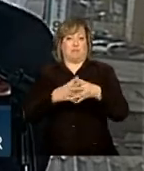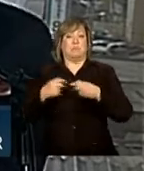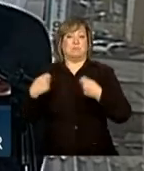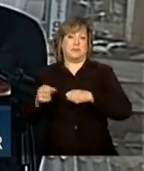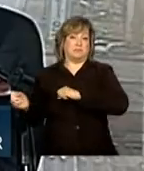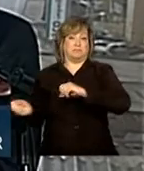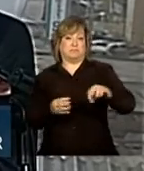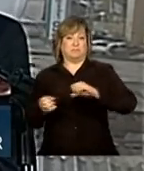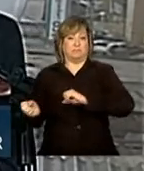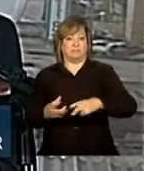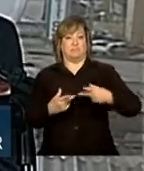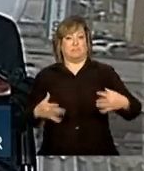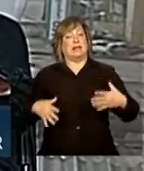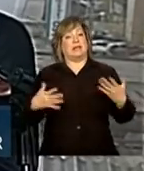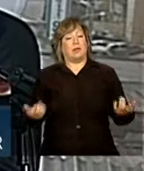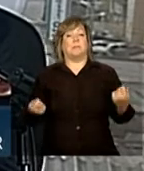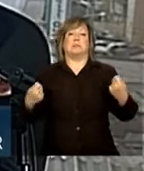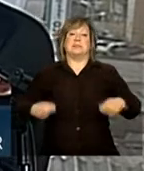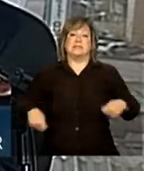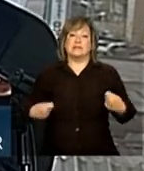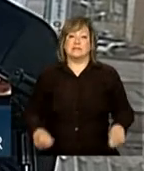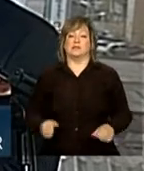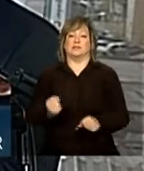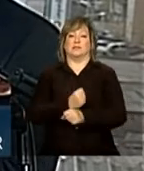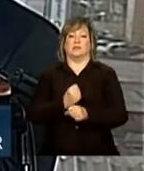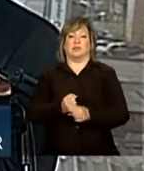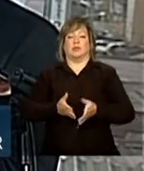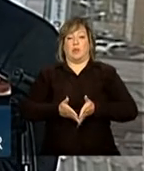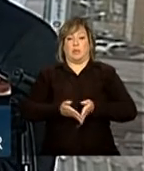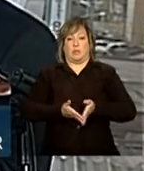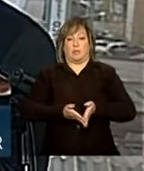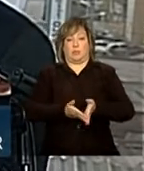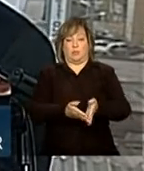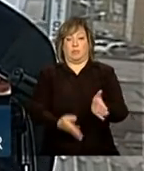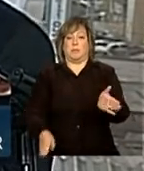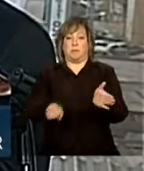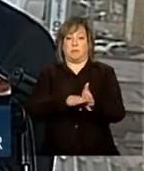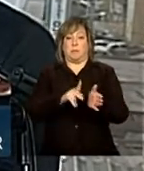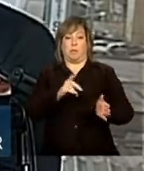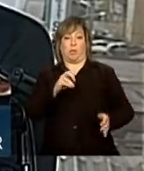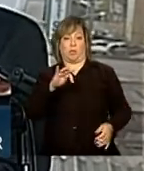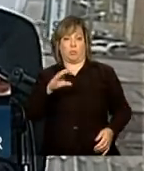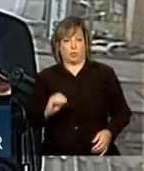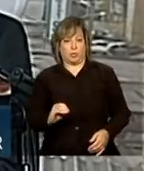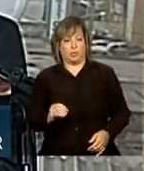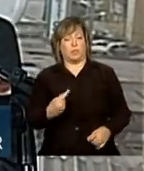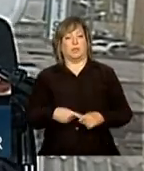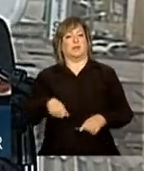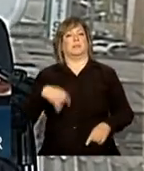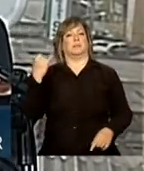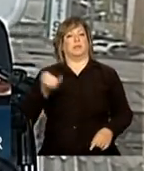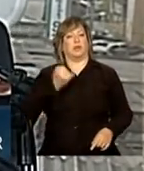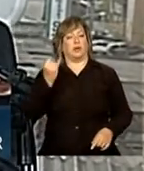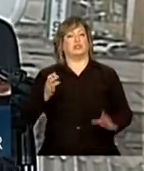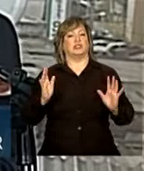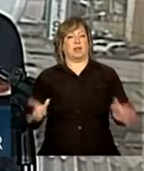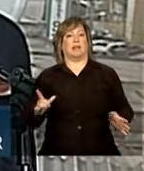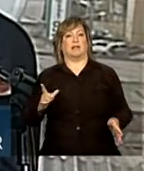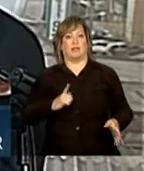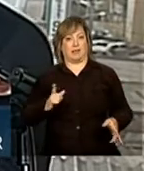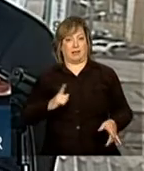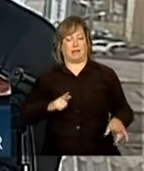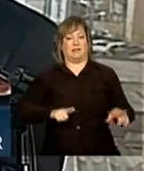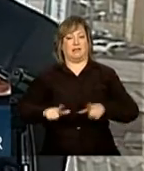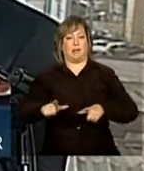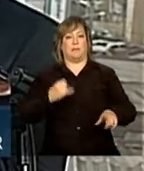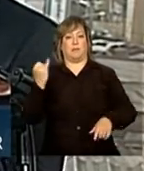potencializar o porto da nossa cidade, um porto que já tem uma movimentação importante no Brasil, mas que precisava